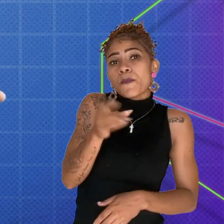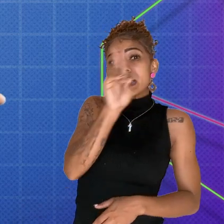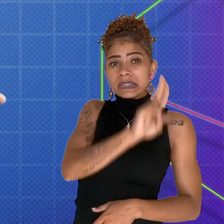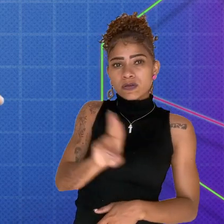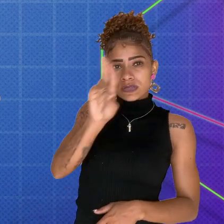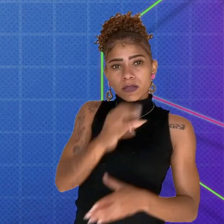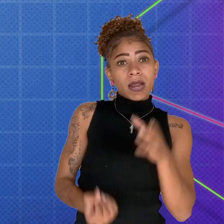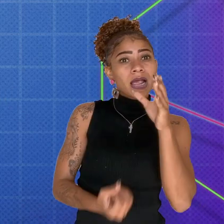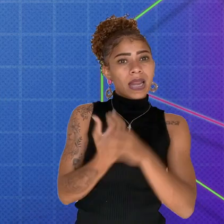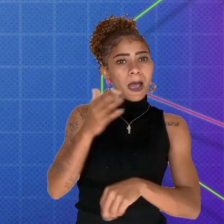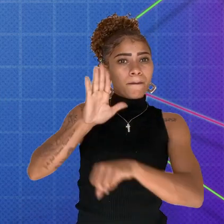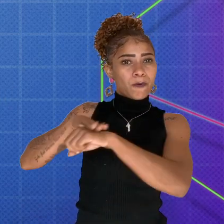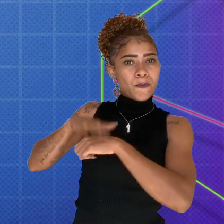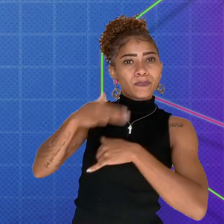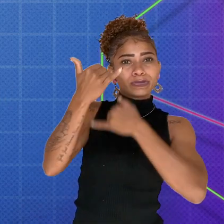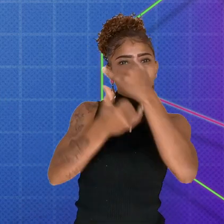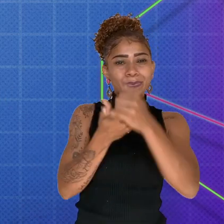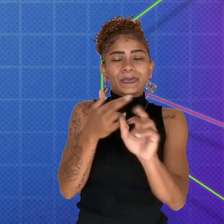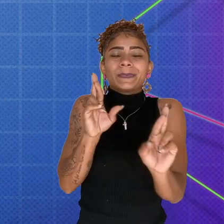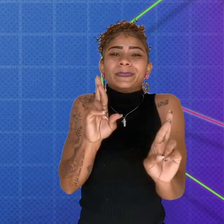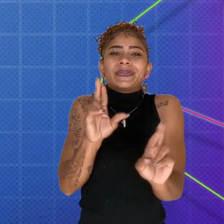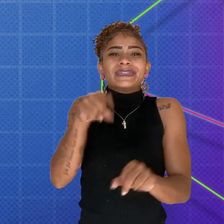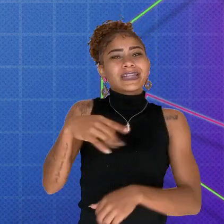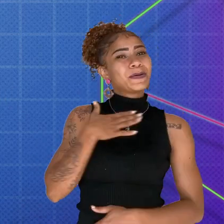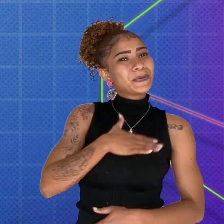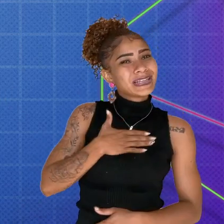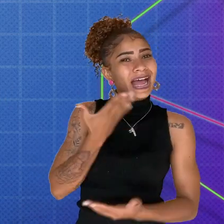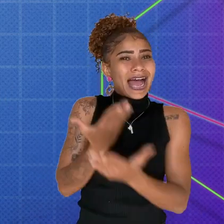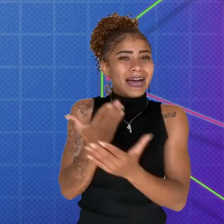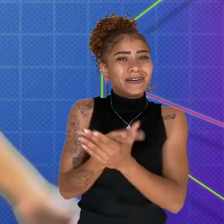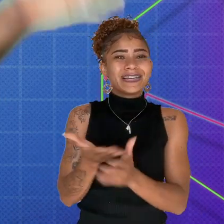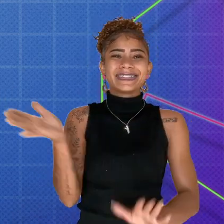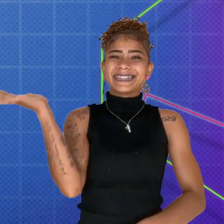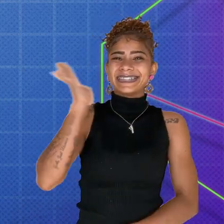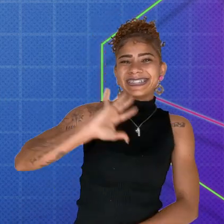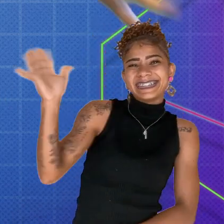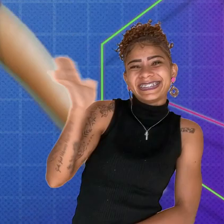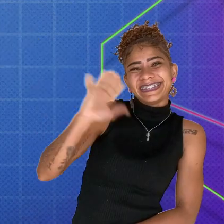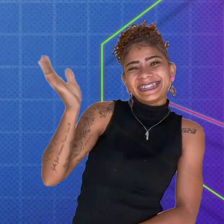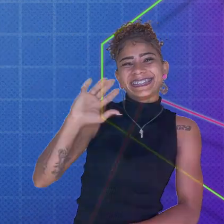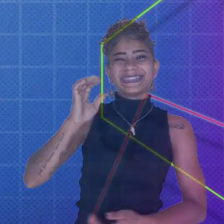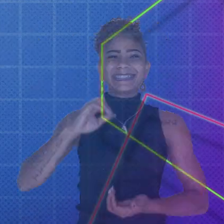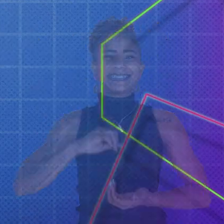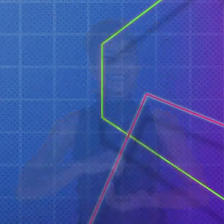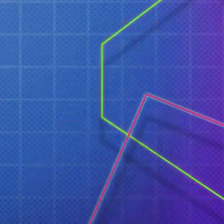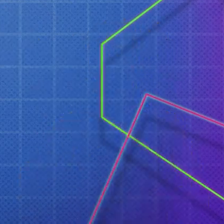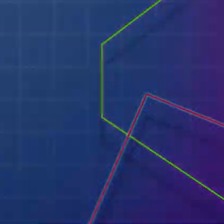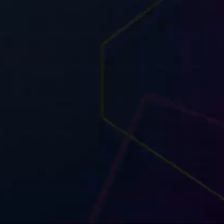utilizado para criar a atmosfera do jogo. Eu espero que vocês tenham gostado da aula. Até mais!